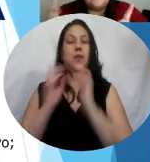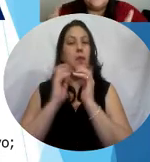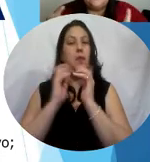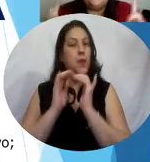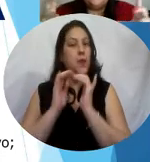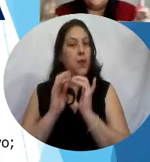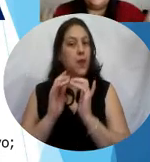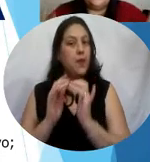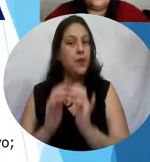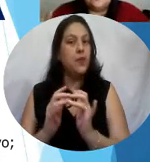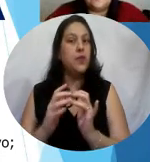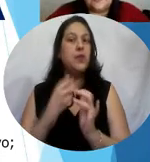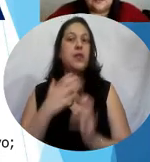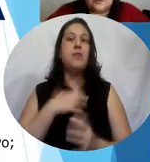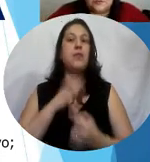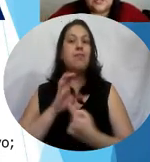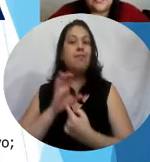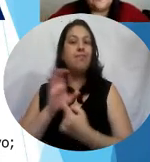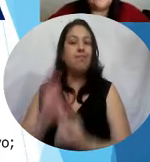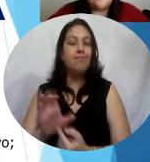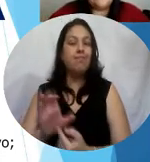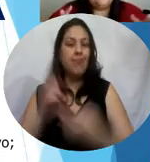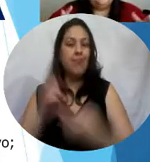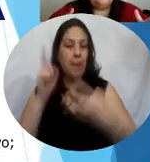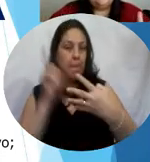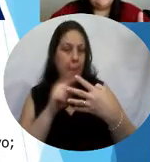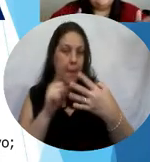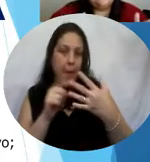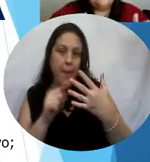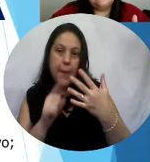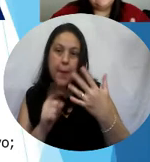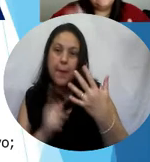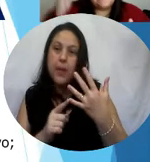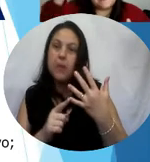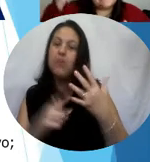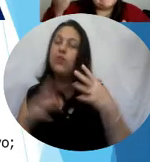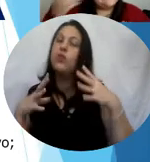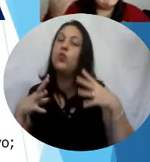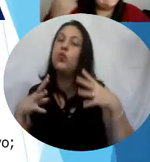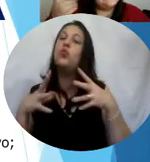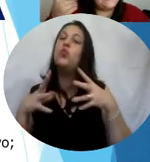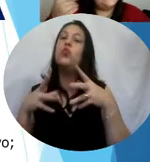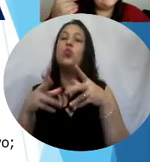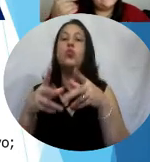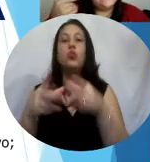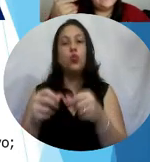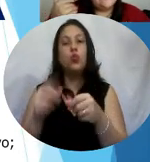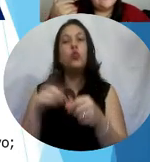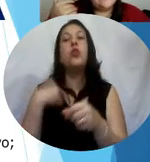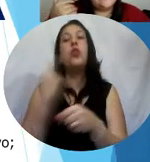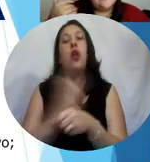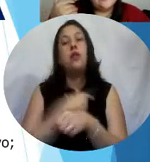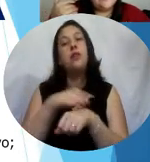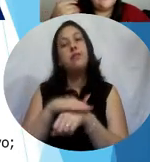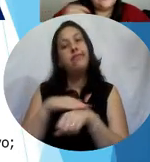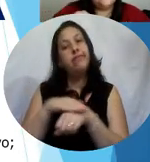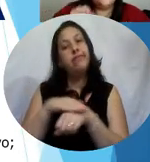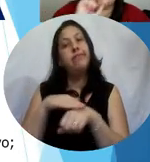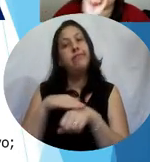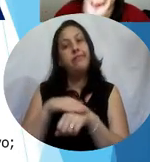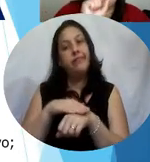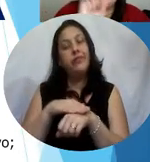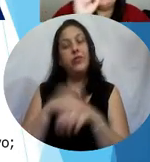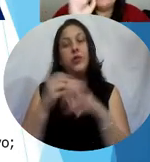enquadrar dentro do transtorno do espectro do autismo, ele precisa apresentar aqueles critérios que nós já conversamos